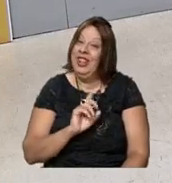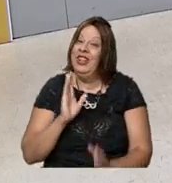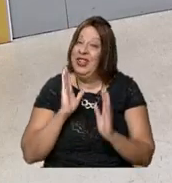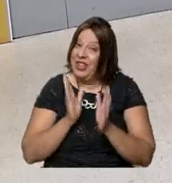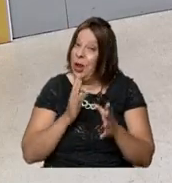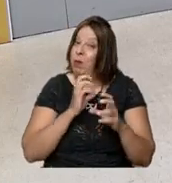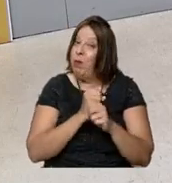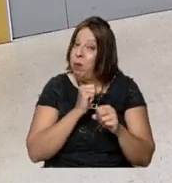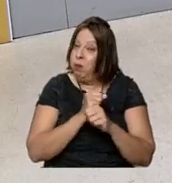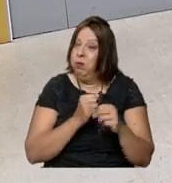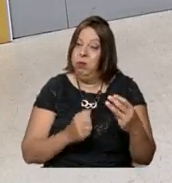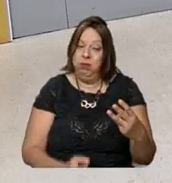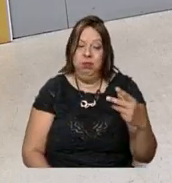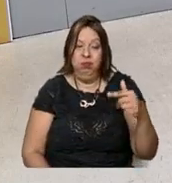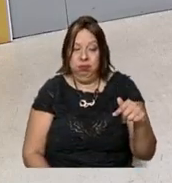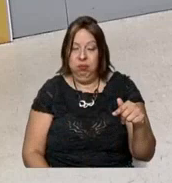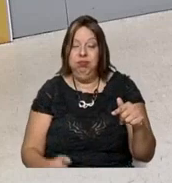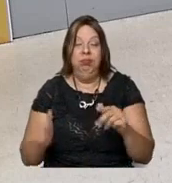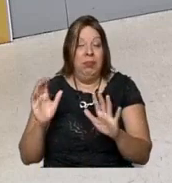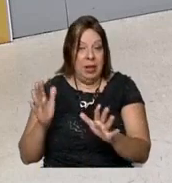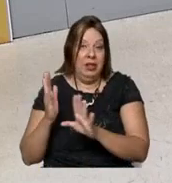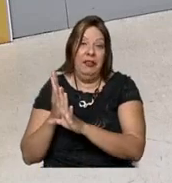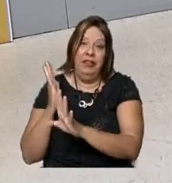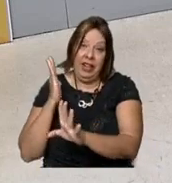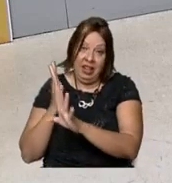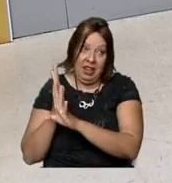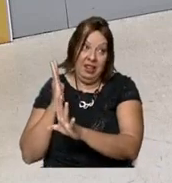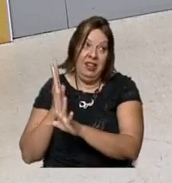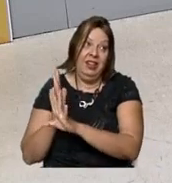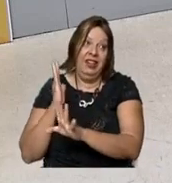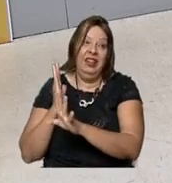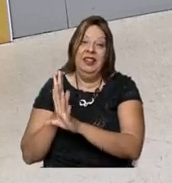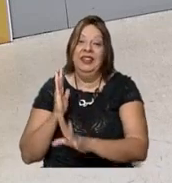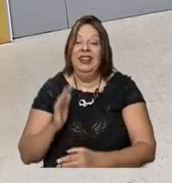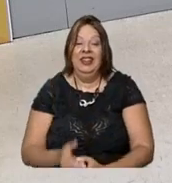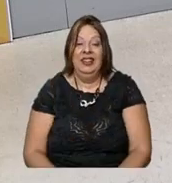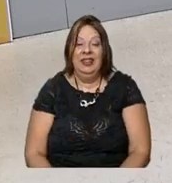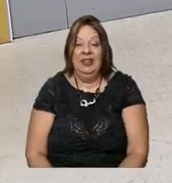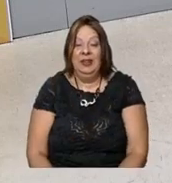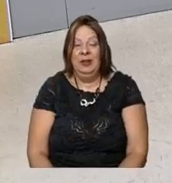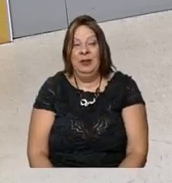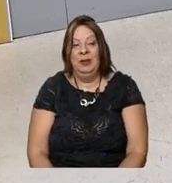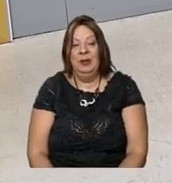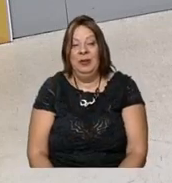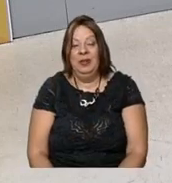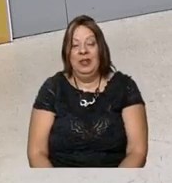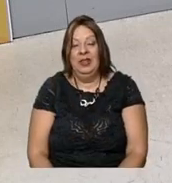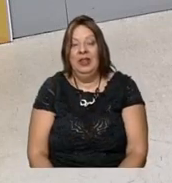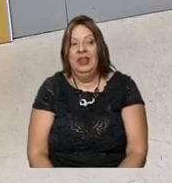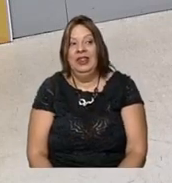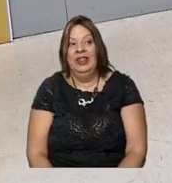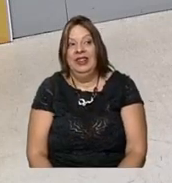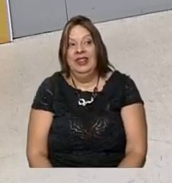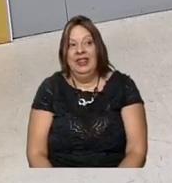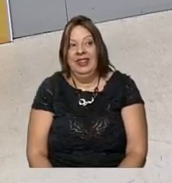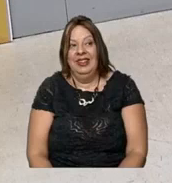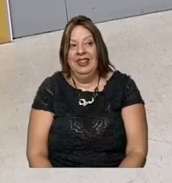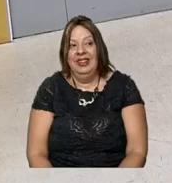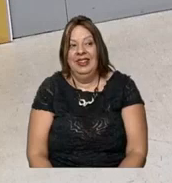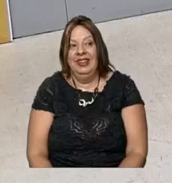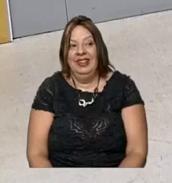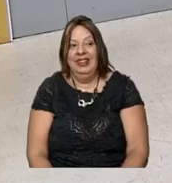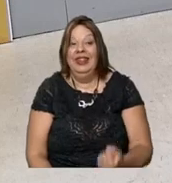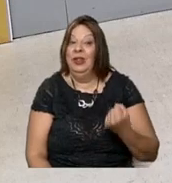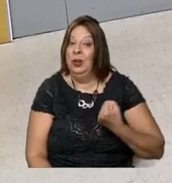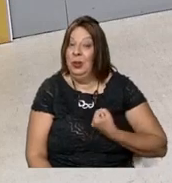e a fila tá crescendo, crescendo. 29 títulos na expectativa. Muita gente querendo, tem mais uma